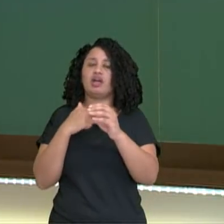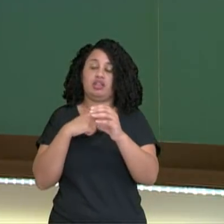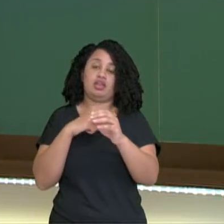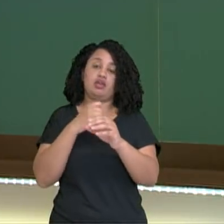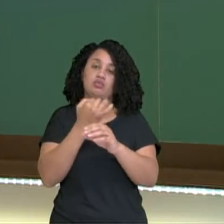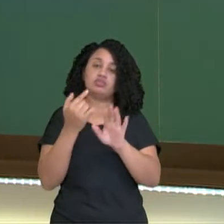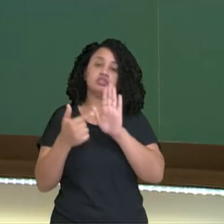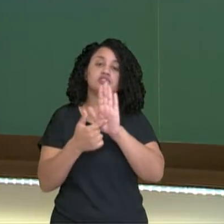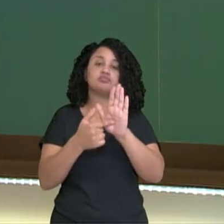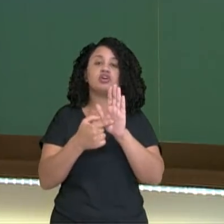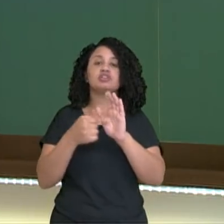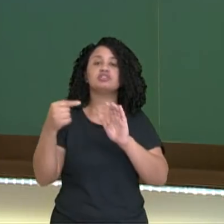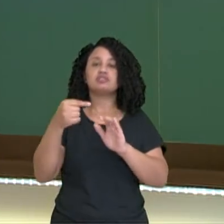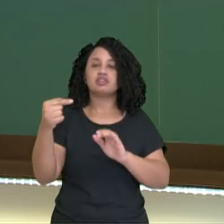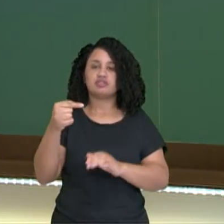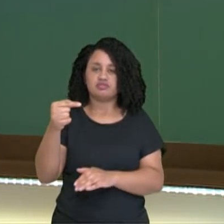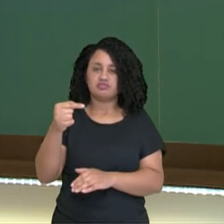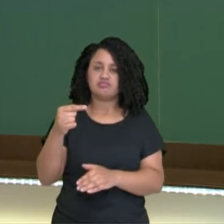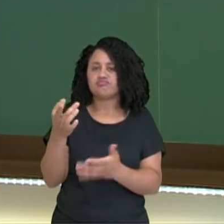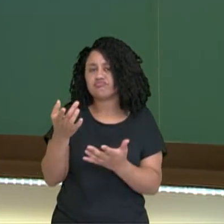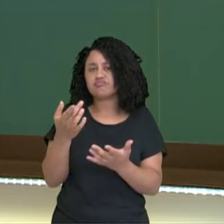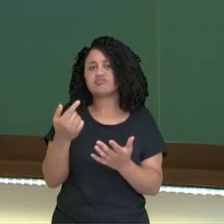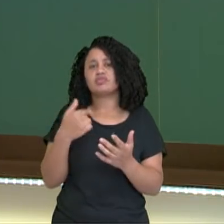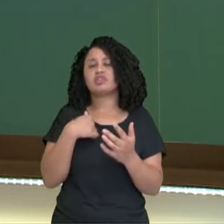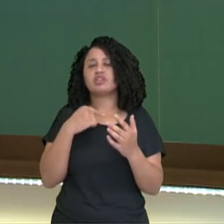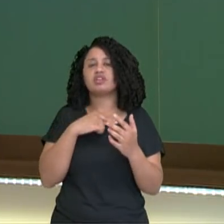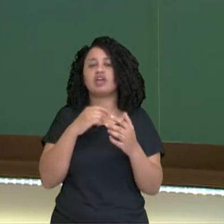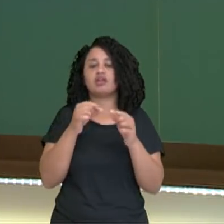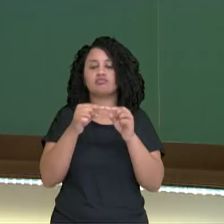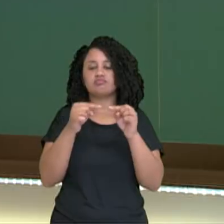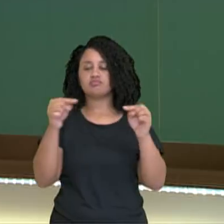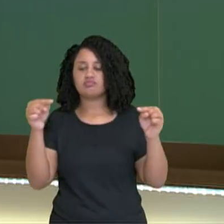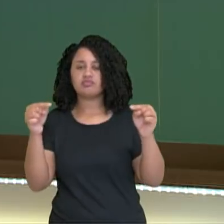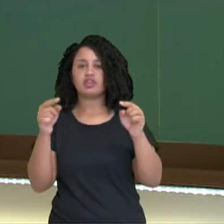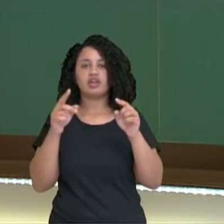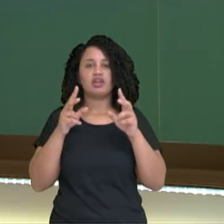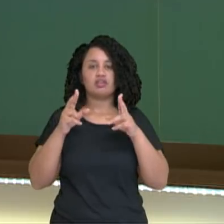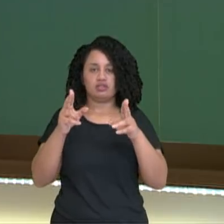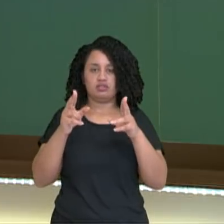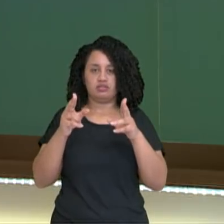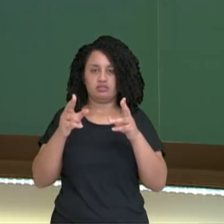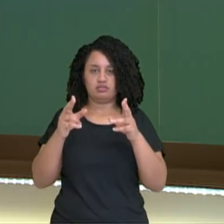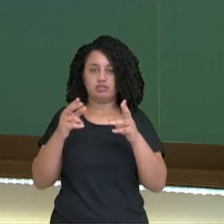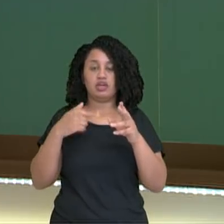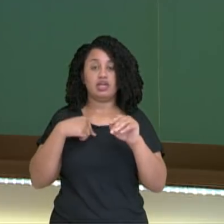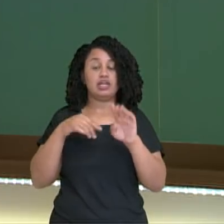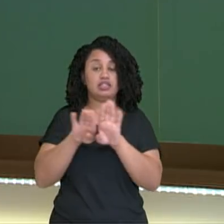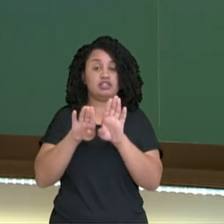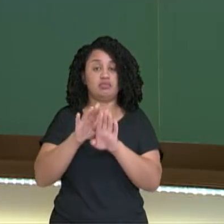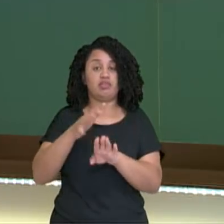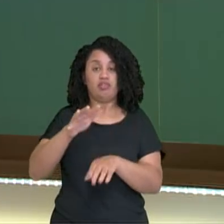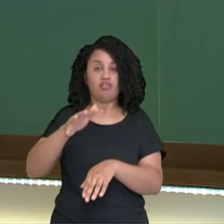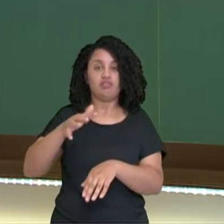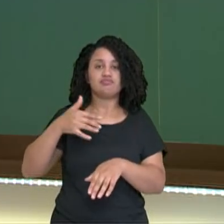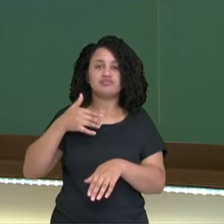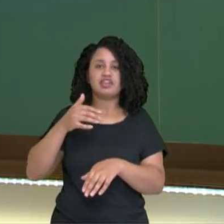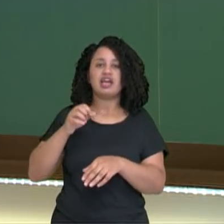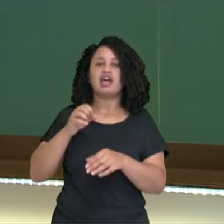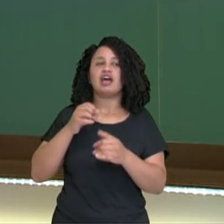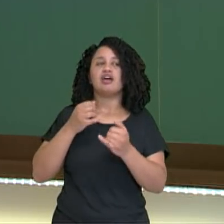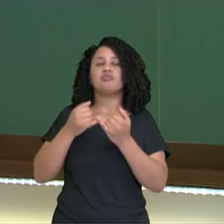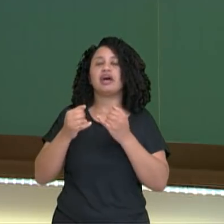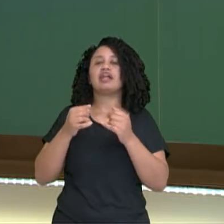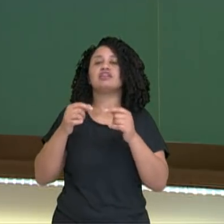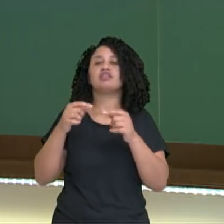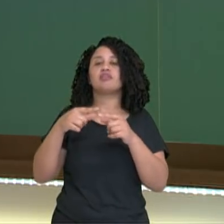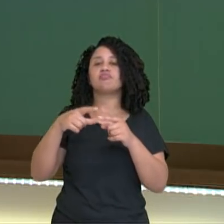traços, elas têm a mesma distância, o mesmo comprimento, tá certo? E elas vibram, beleza? Funciona como uma